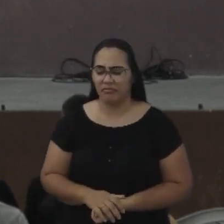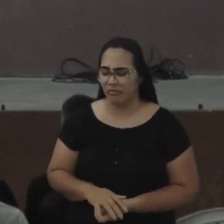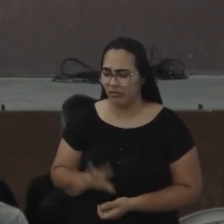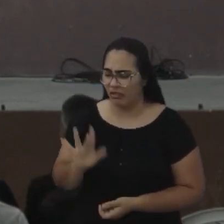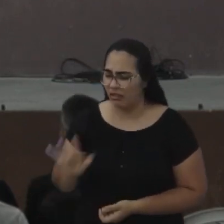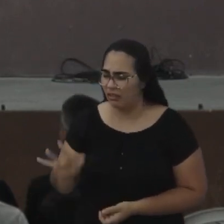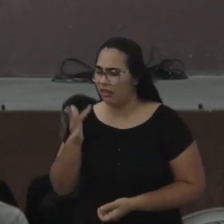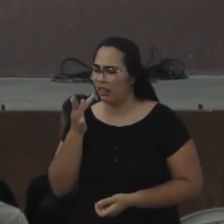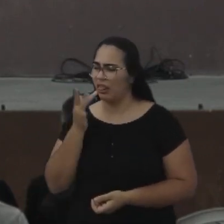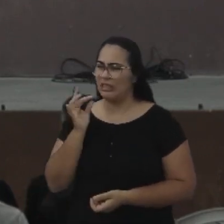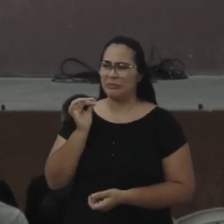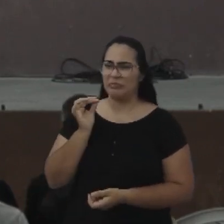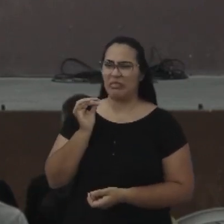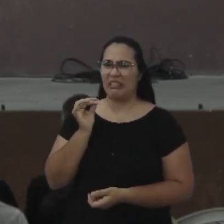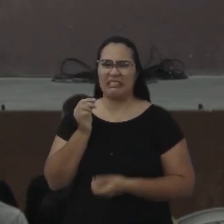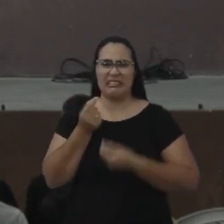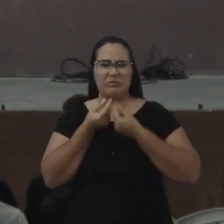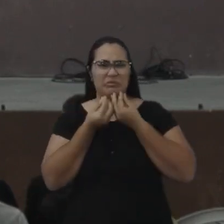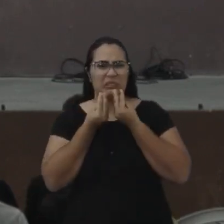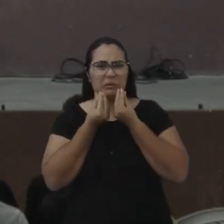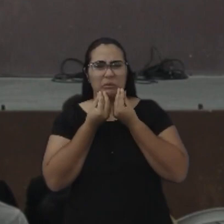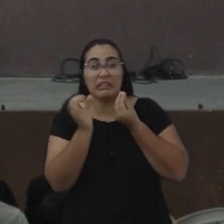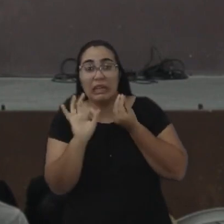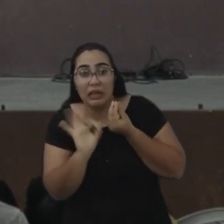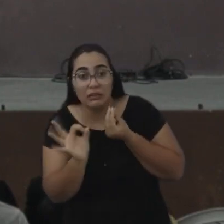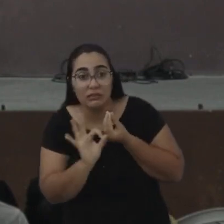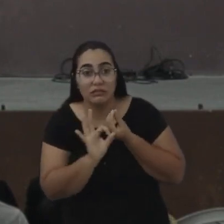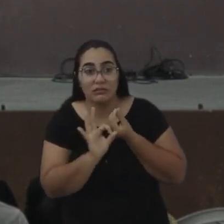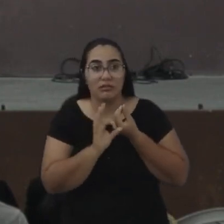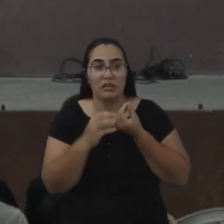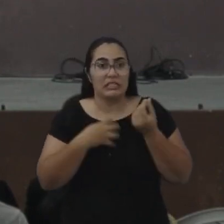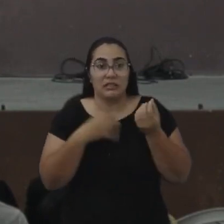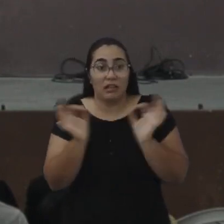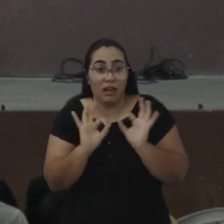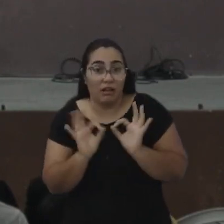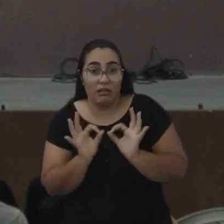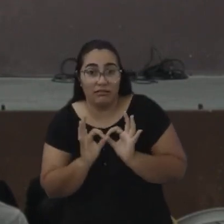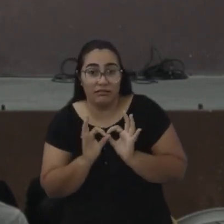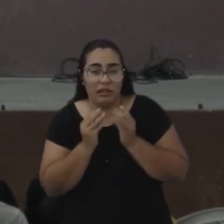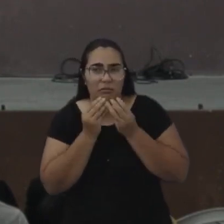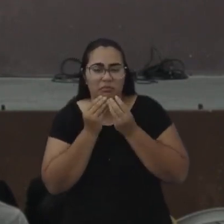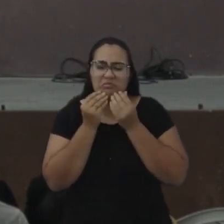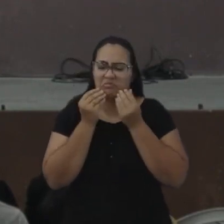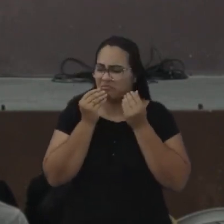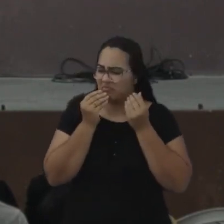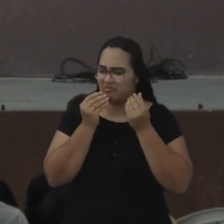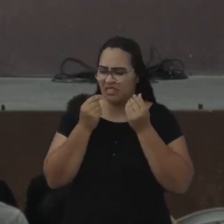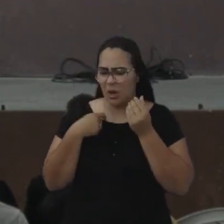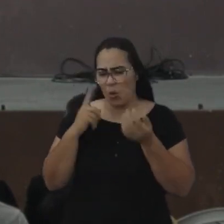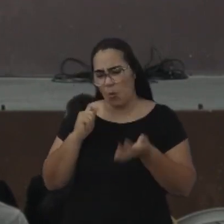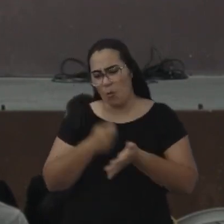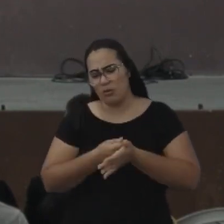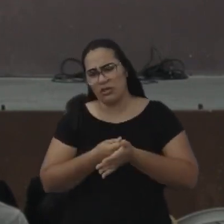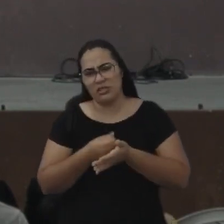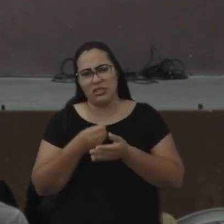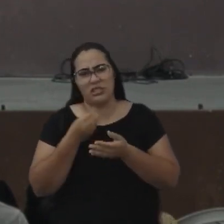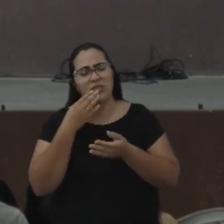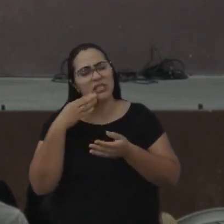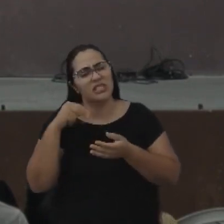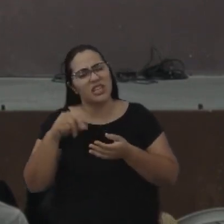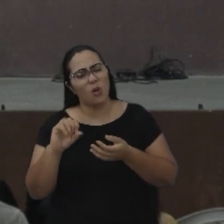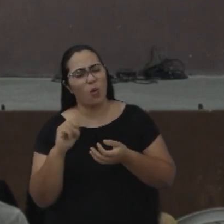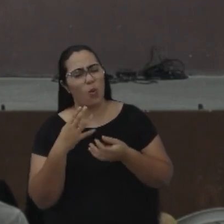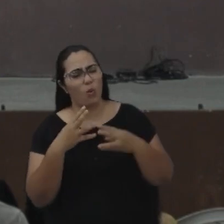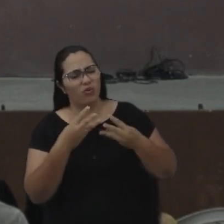gosto de nada. Você vê que ele não gera nenhum tipo de sabor. Aí você diz assim, peraí, eu comprei sal, eu comprei terra.